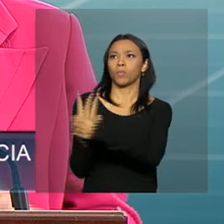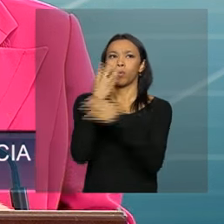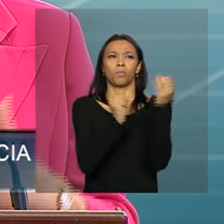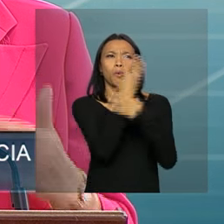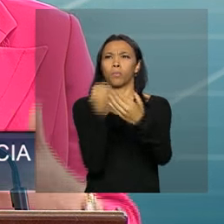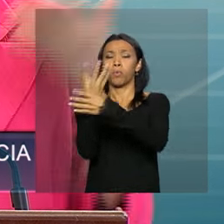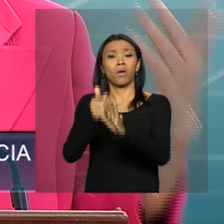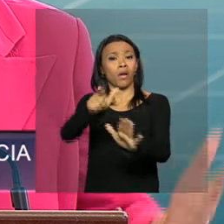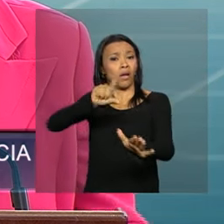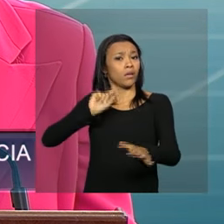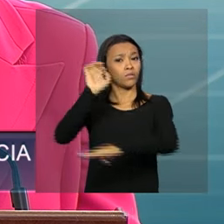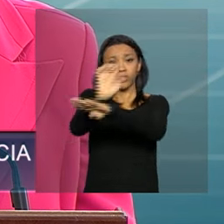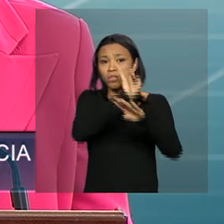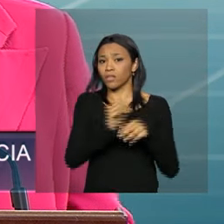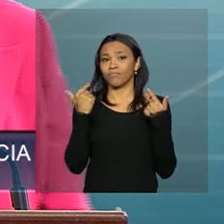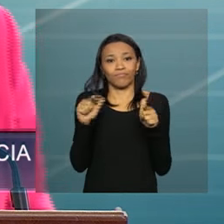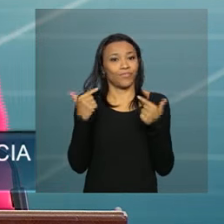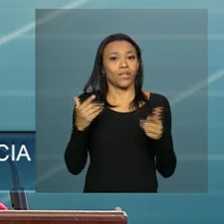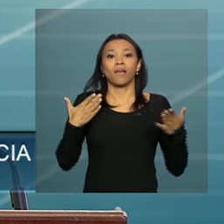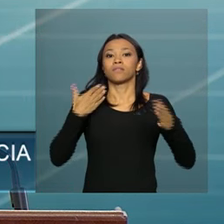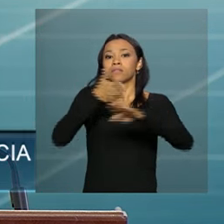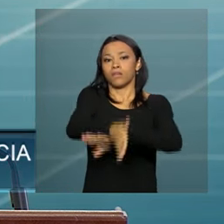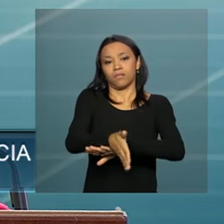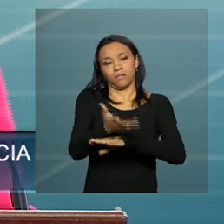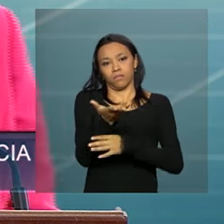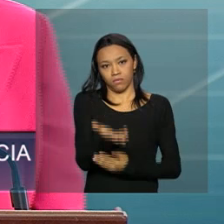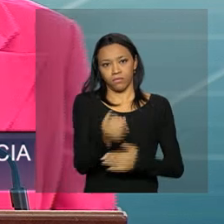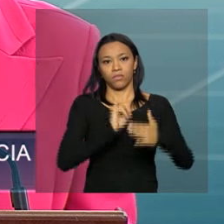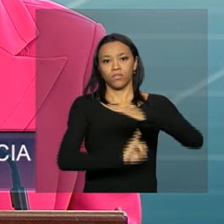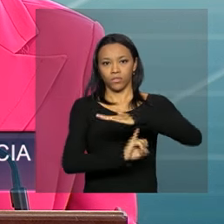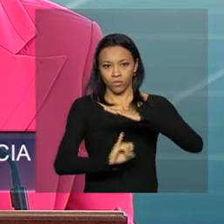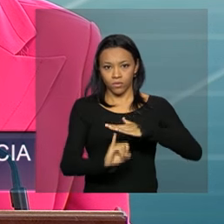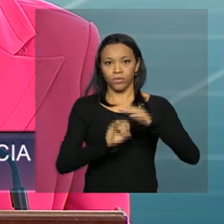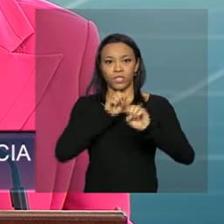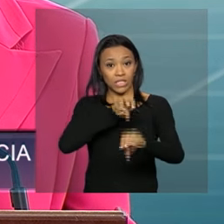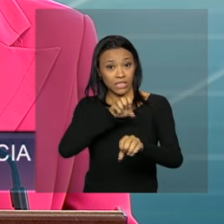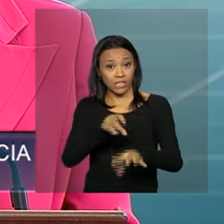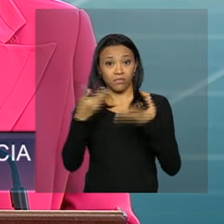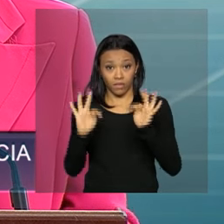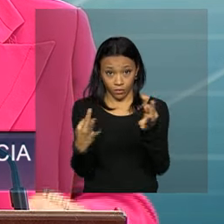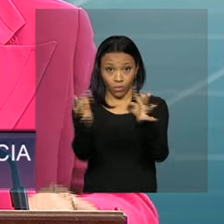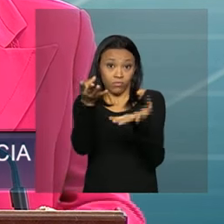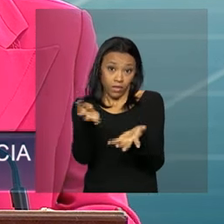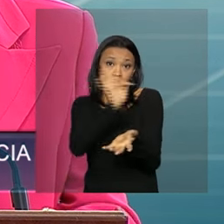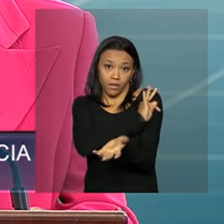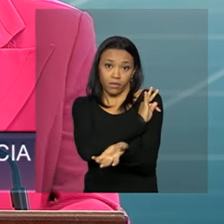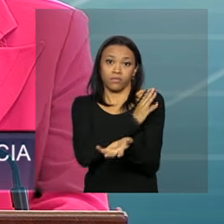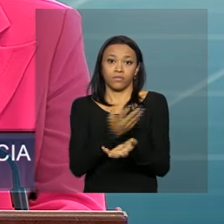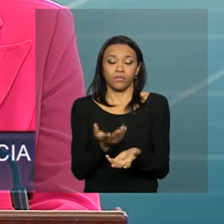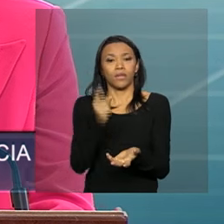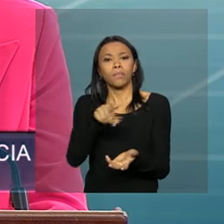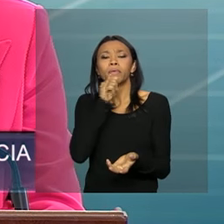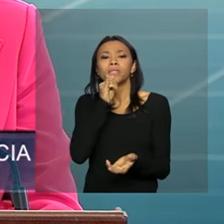estados, que antes não tinham tanto acesso às instituições de ensino técnico, como é o caso dos estados